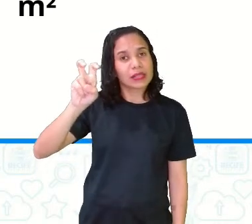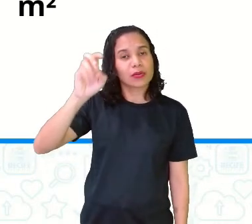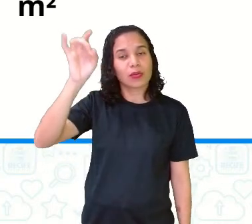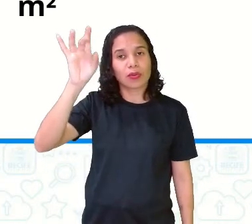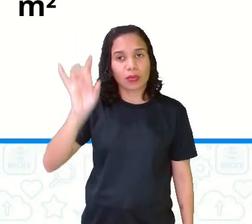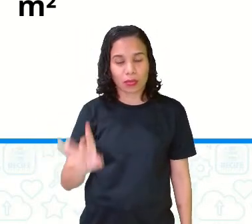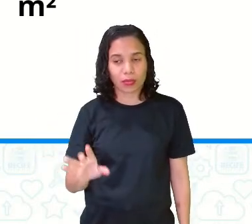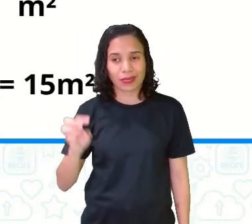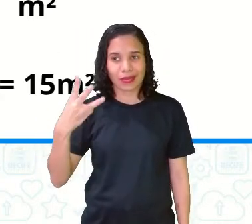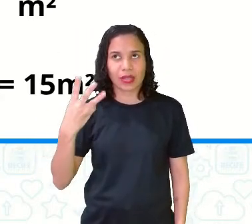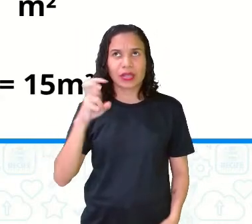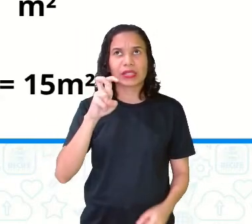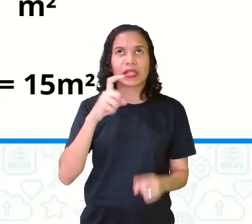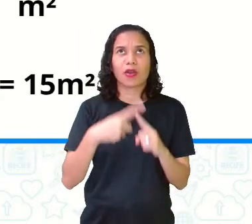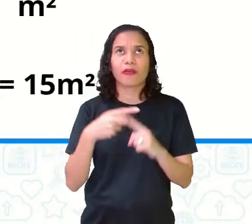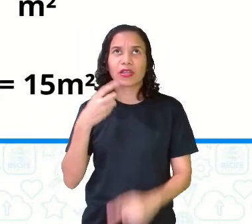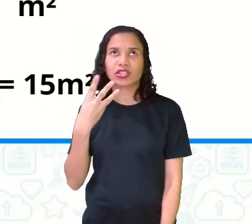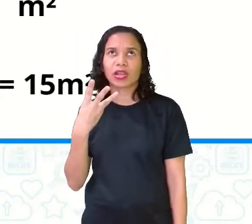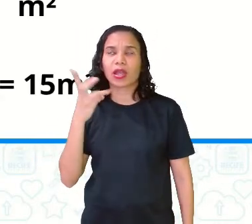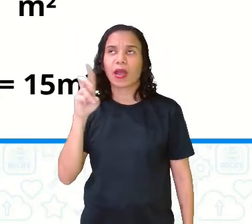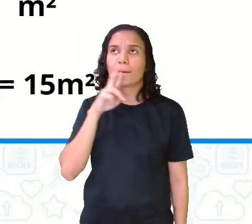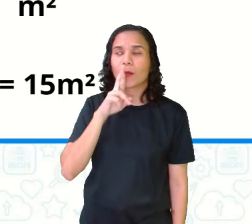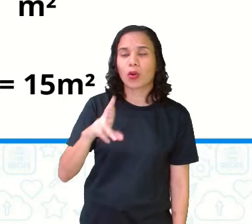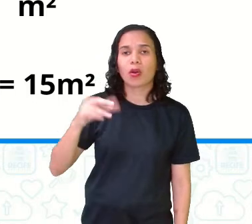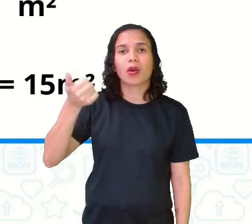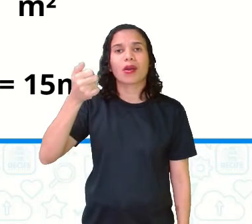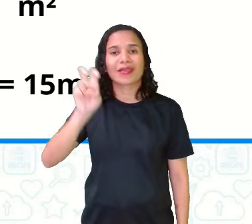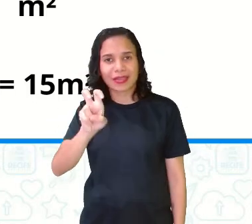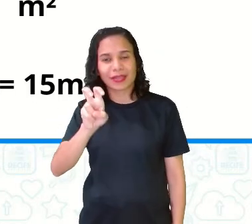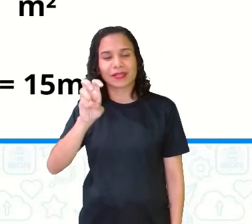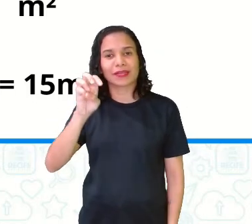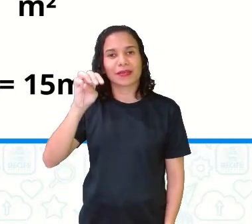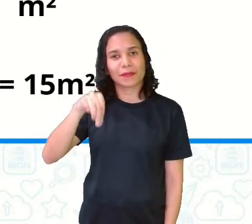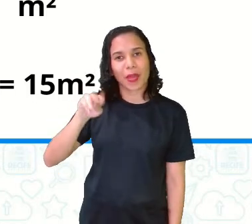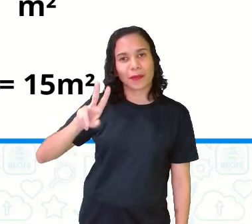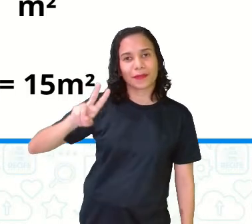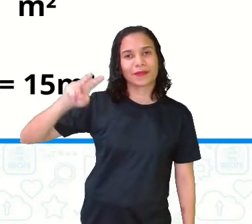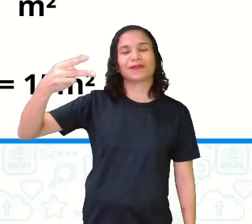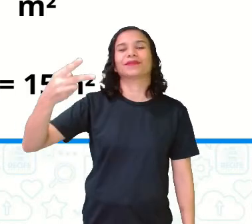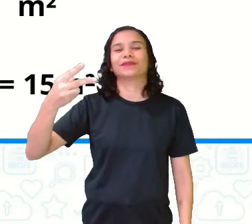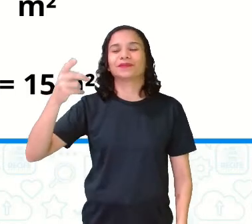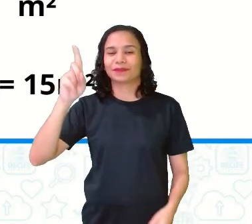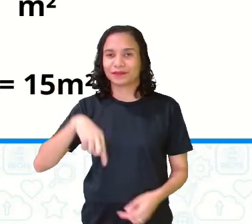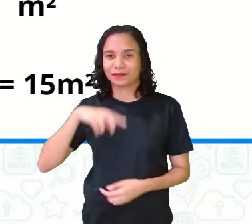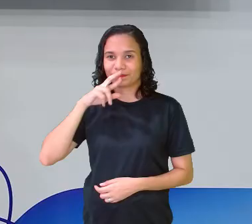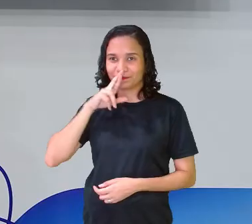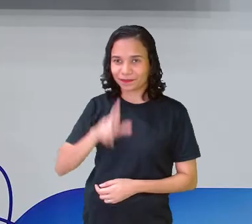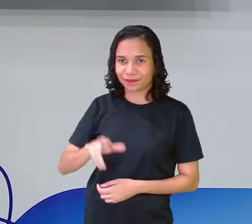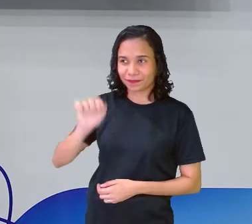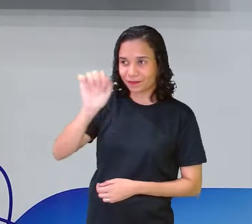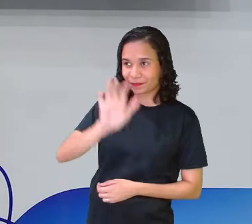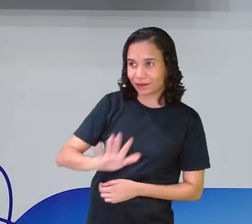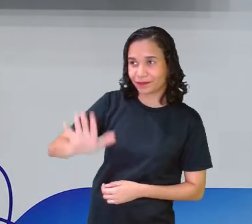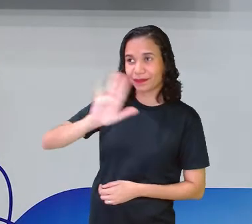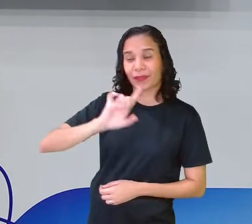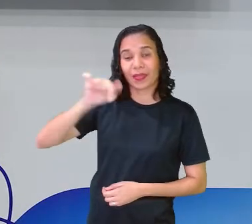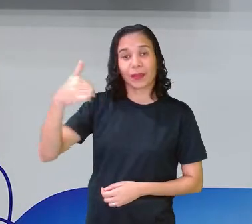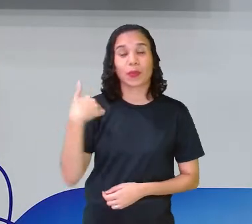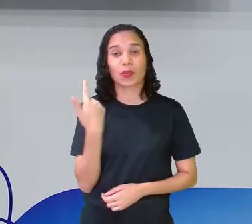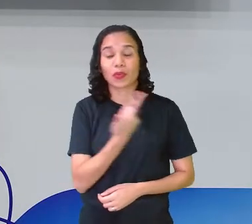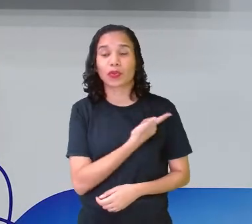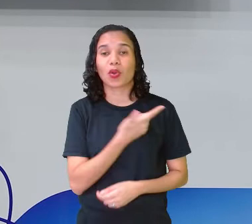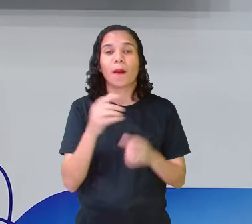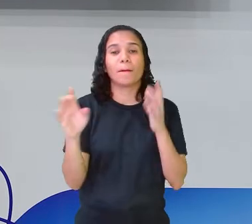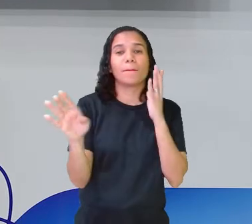cada coluna 3. 5 vezes 3, 15 metros quadrados seria a minha área. Daí a gente